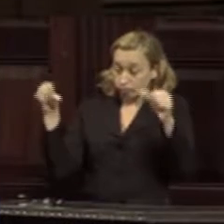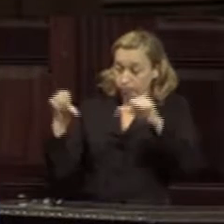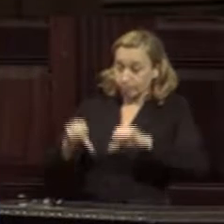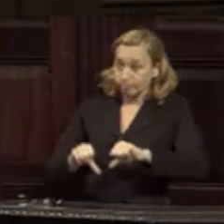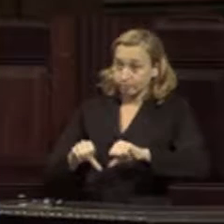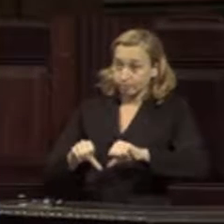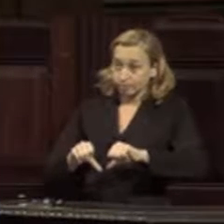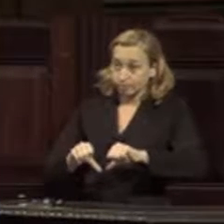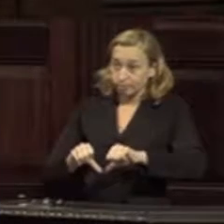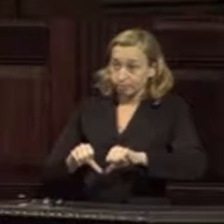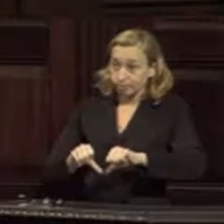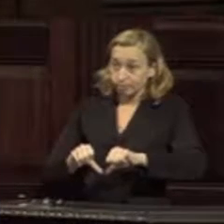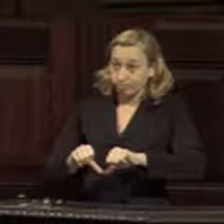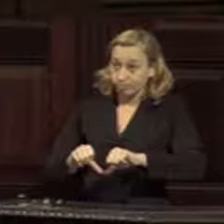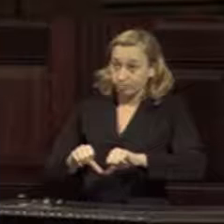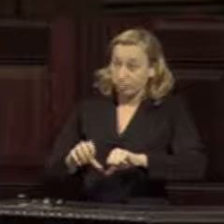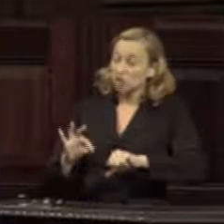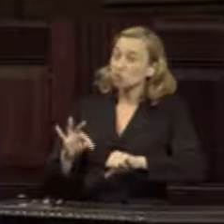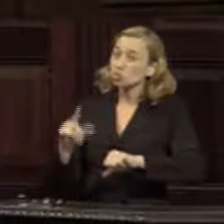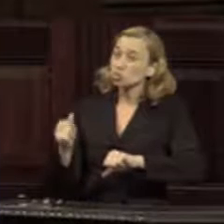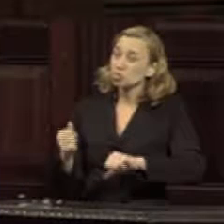o repito,